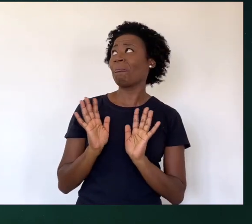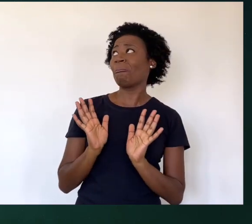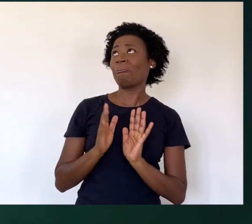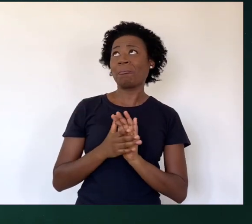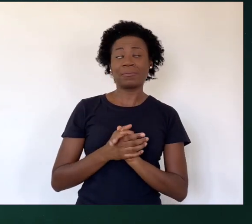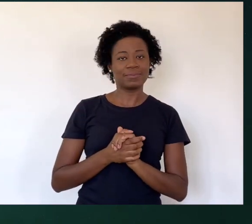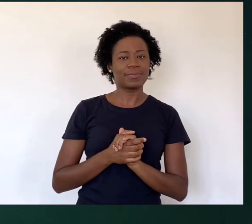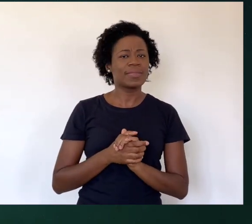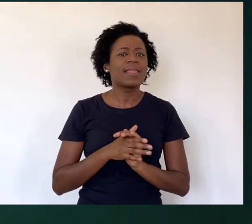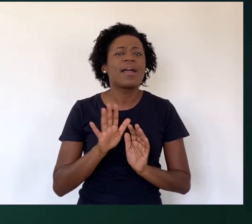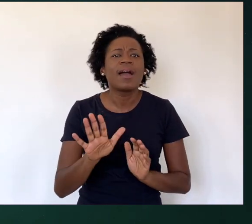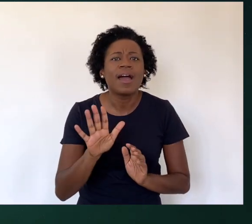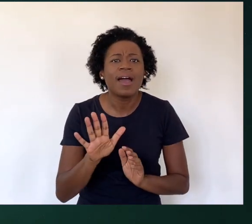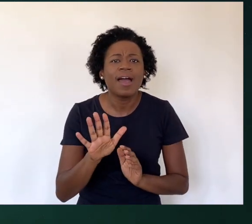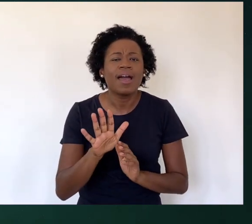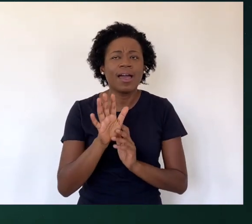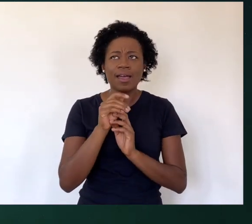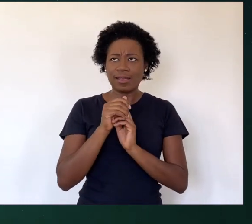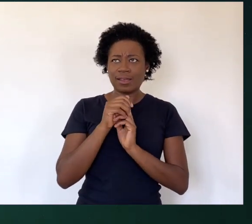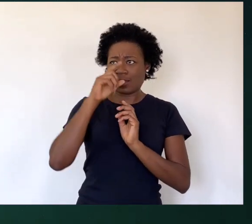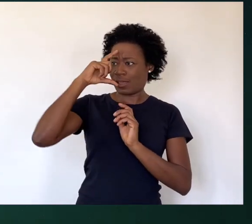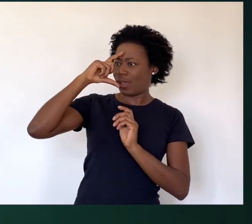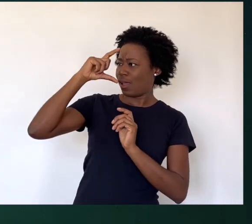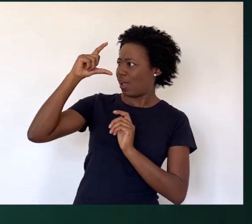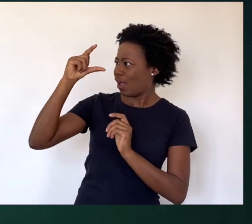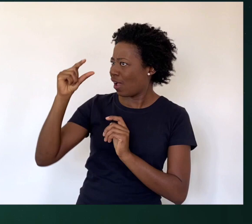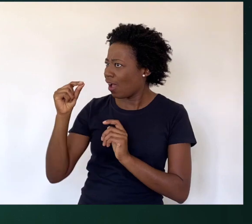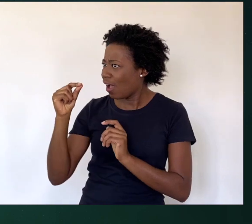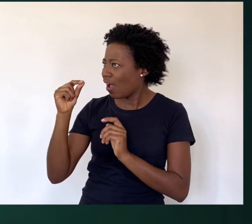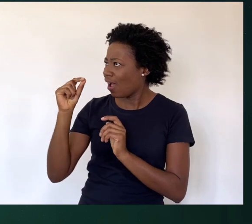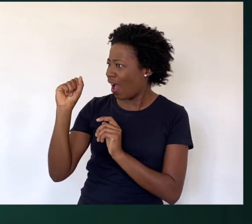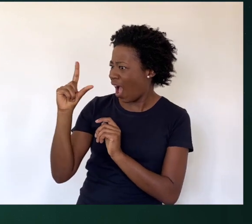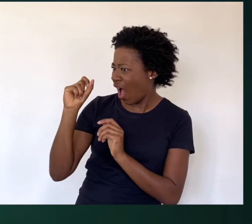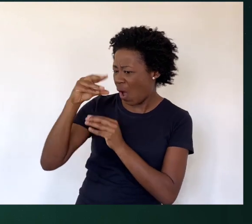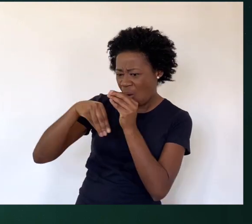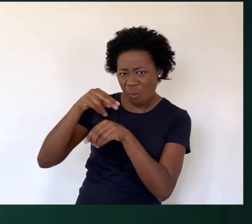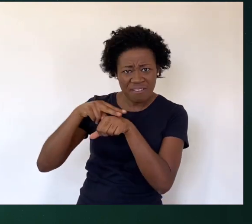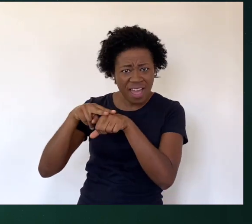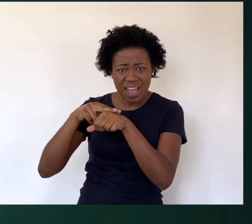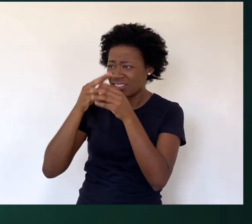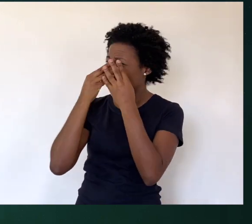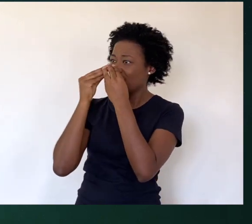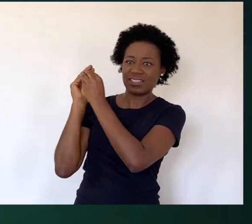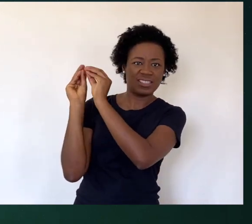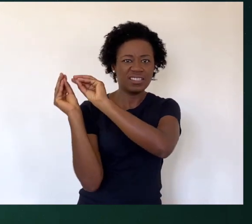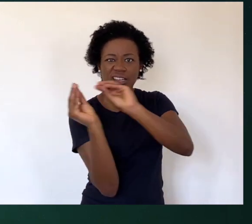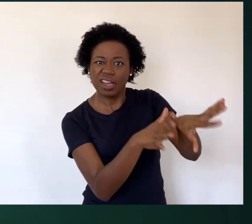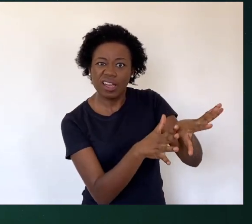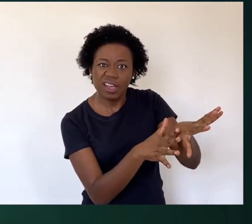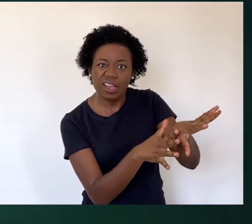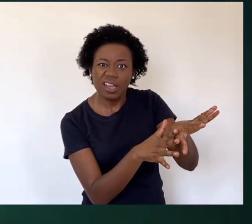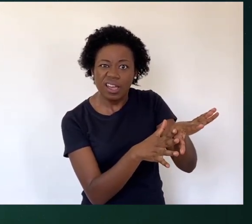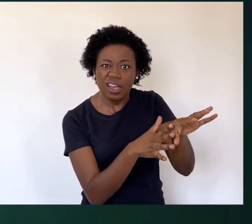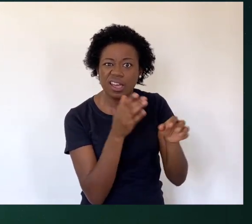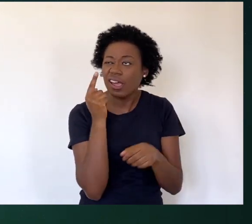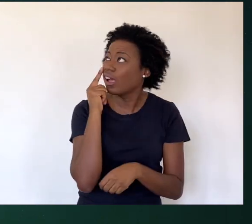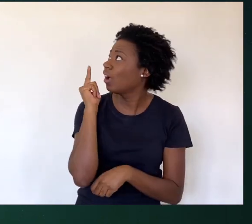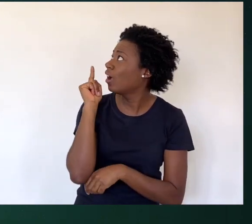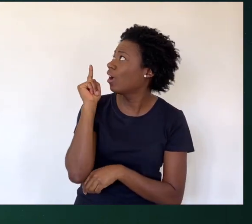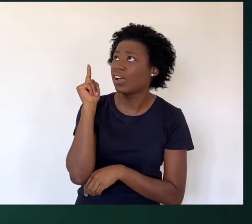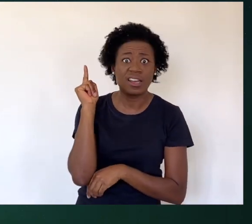Ai, ai, ai. Vai embora, longo nariz azul esverdeado. Ai, vamos ver como vai